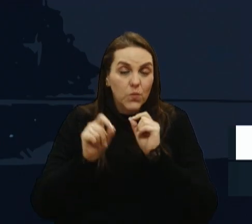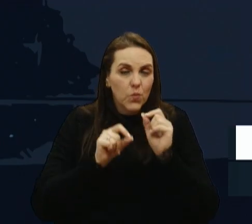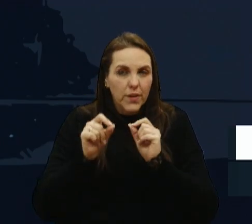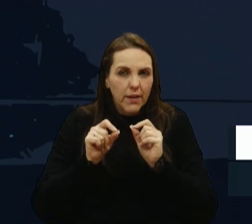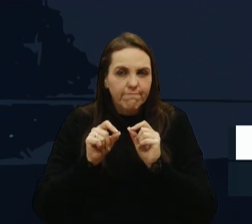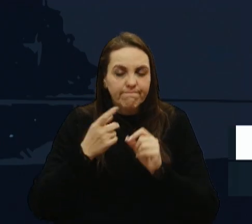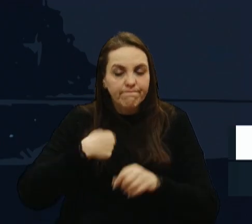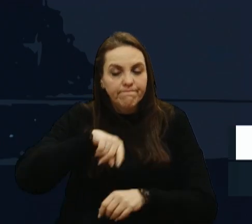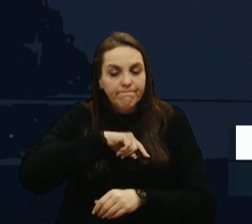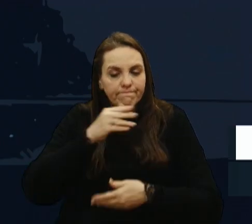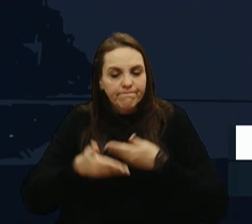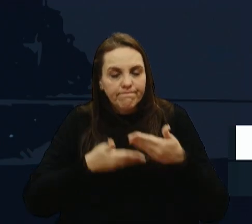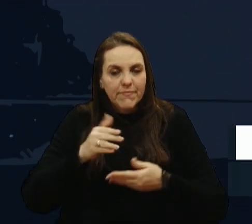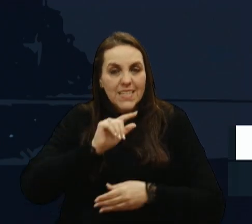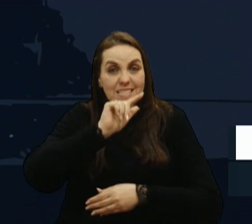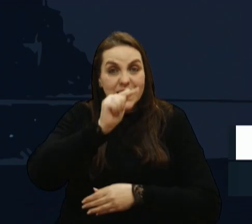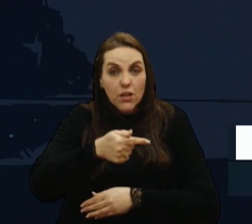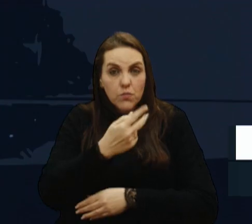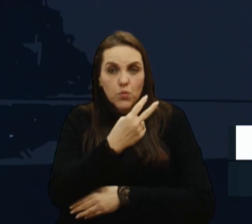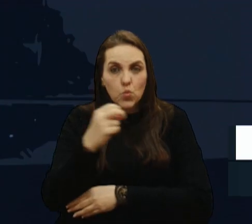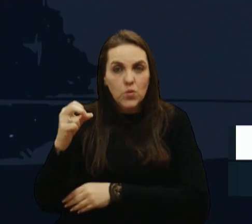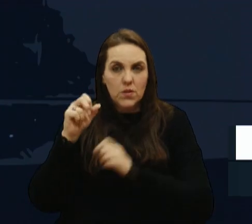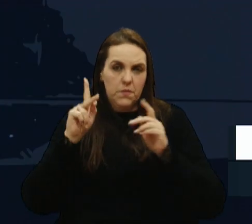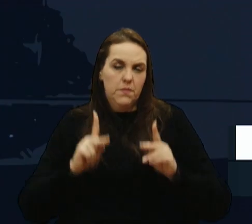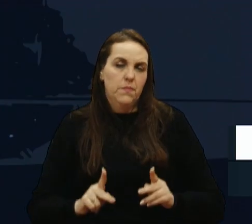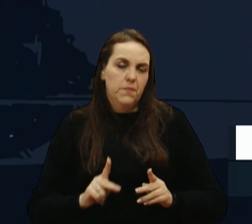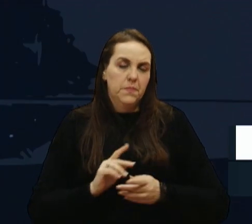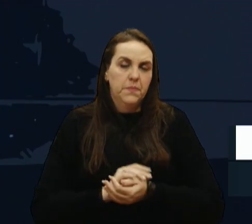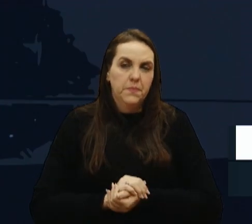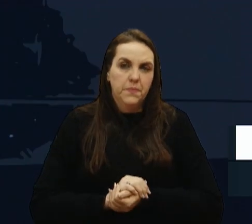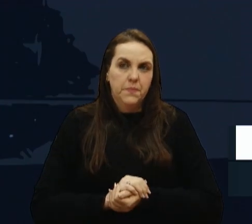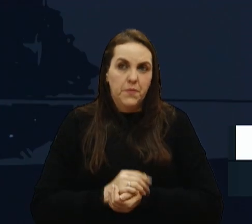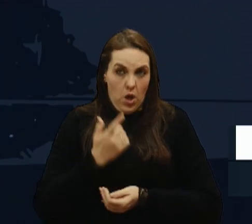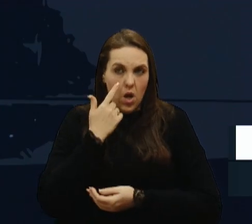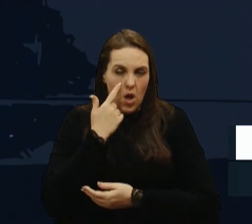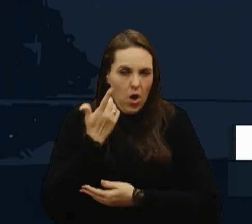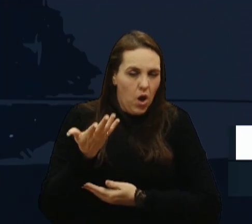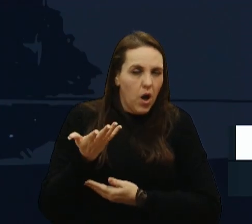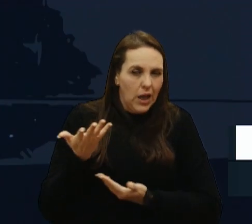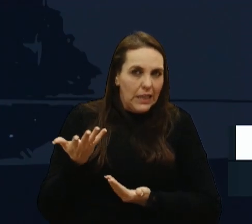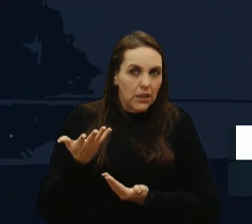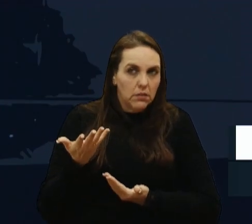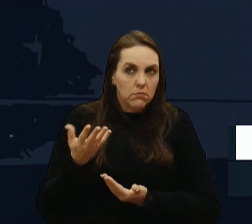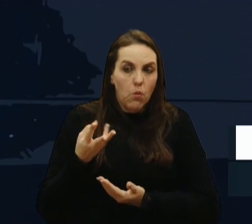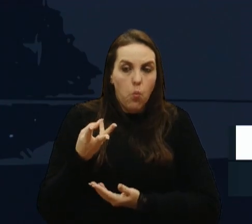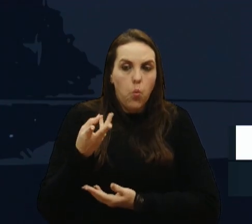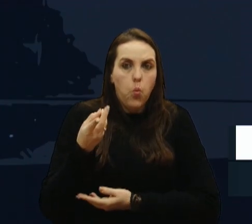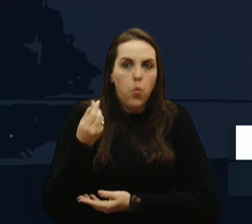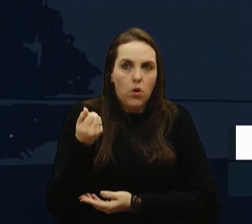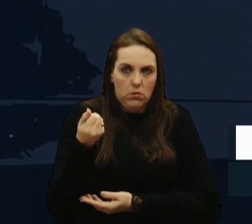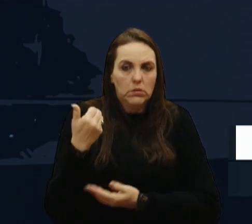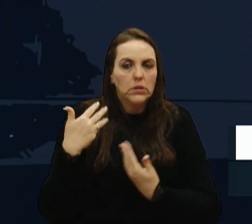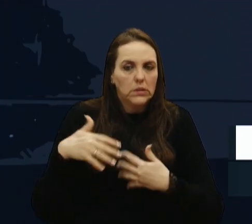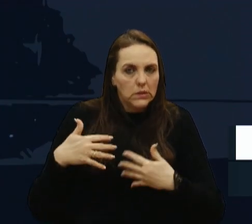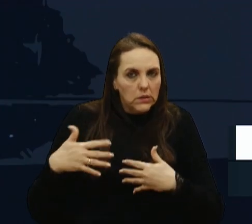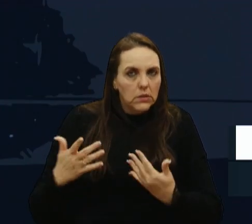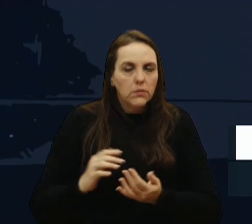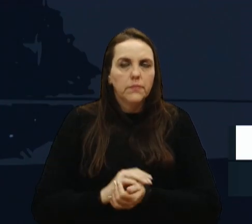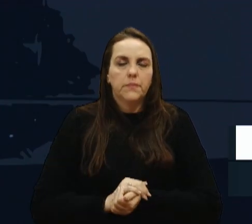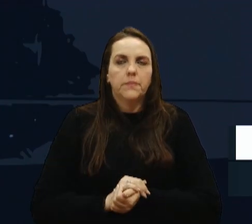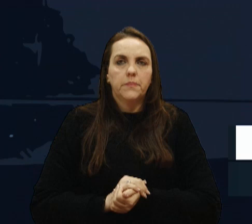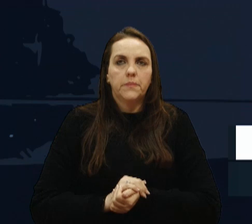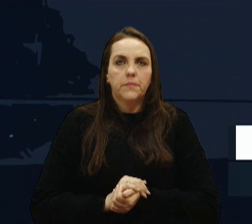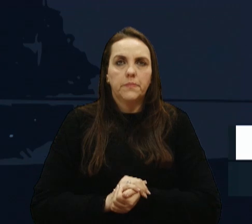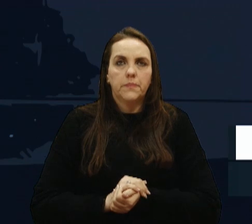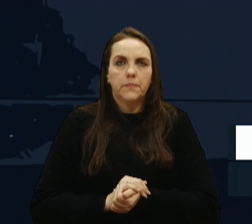nós estarmos atendendo 7.200 pessoas. Olha, olha o que significa isso.